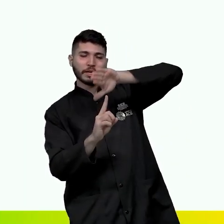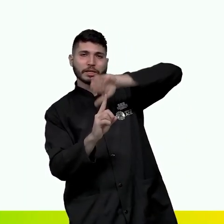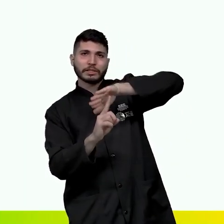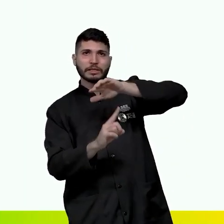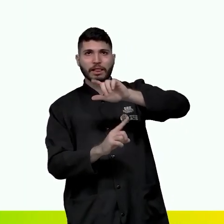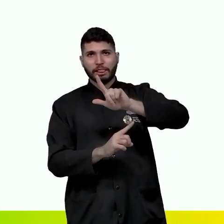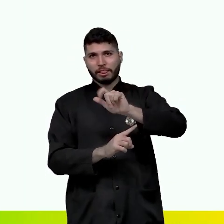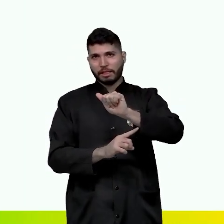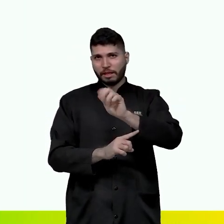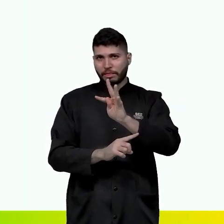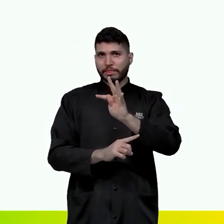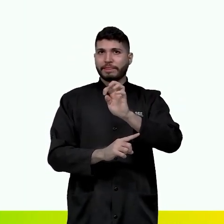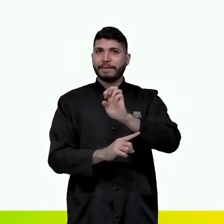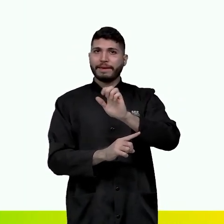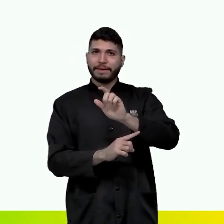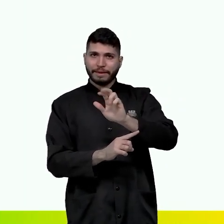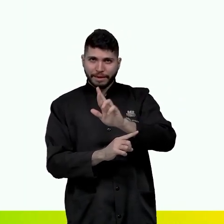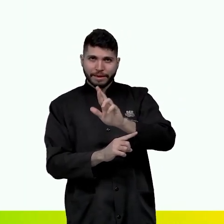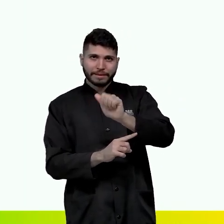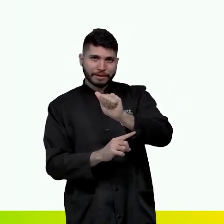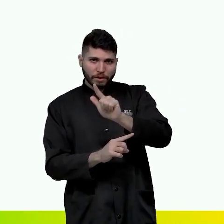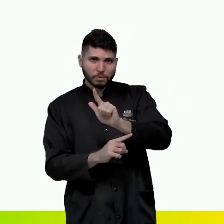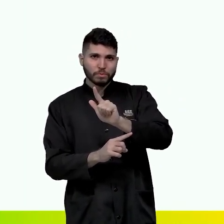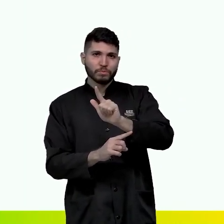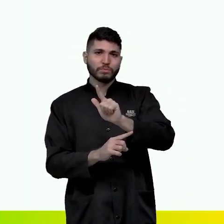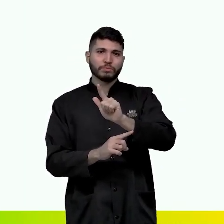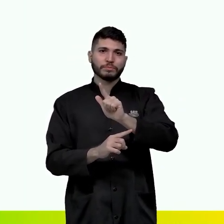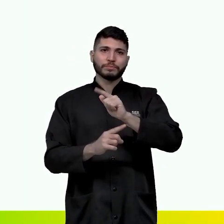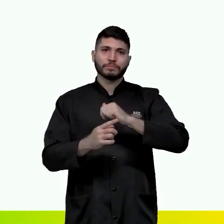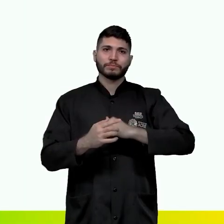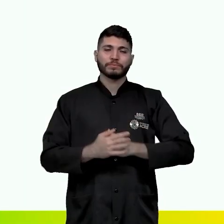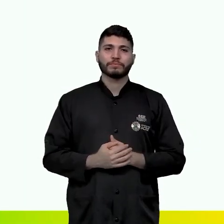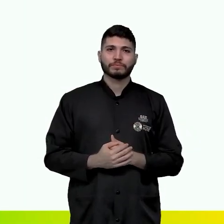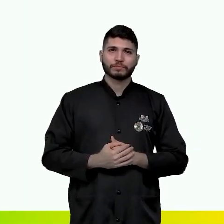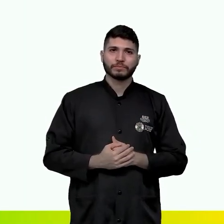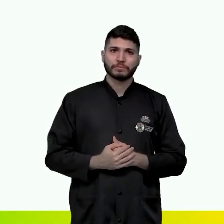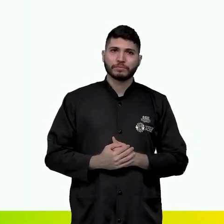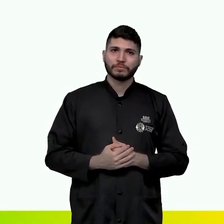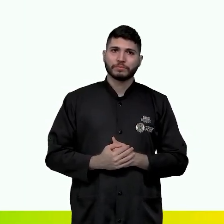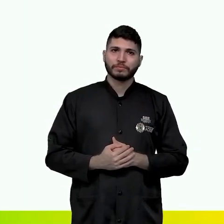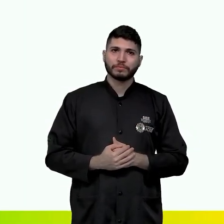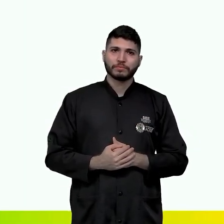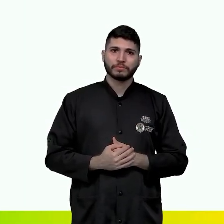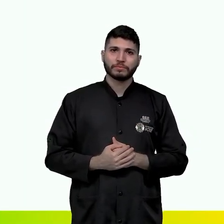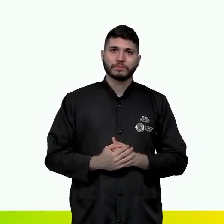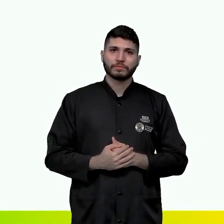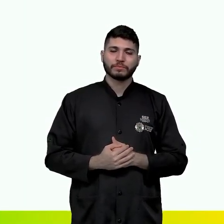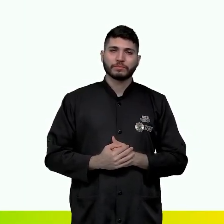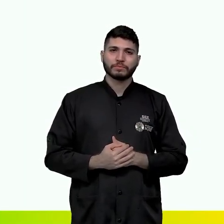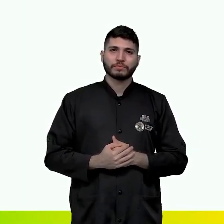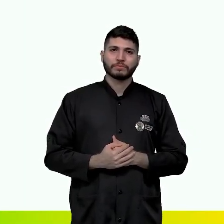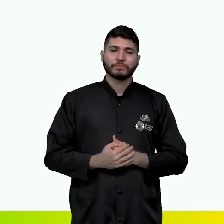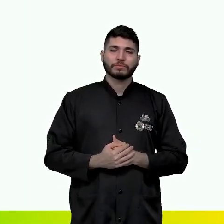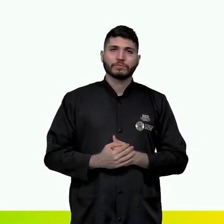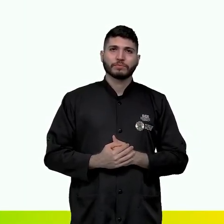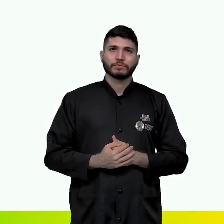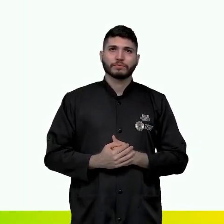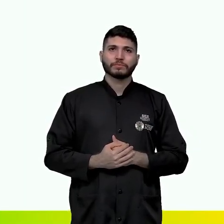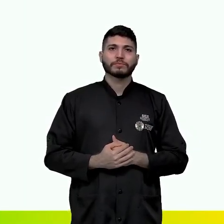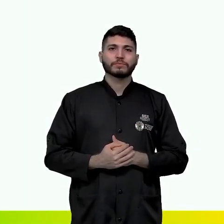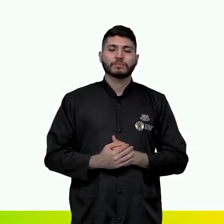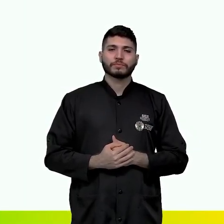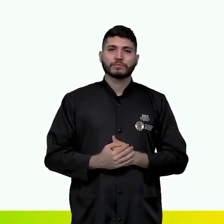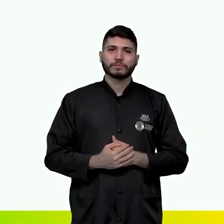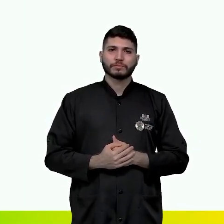a área de cada retângulo. Por exemplo, esse retângulo tem lado L, porque aqui é a